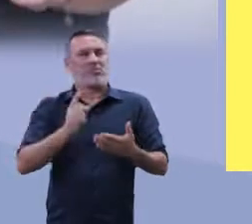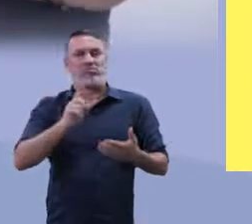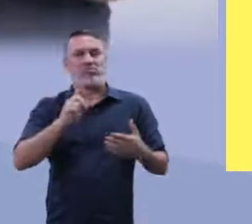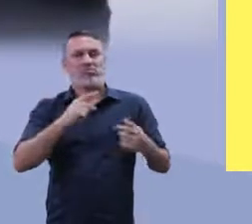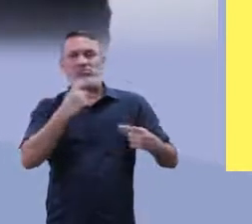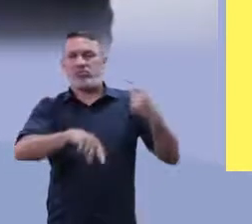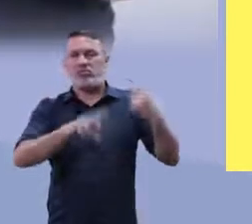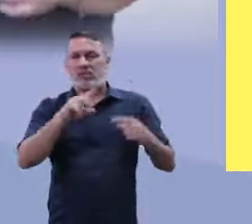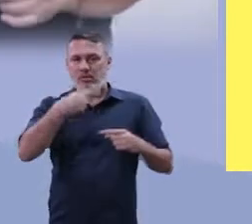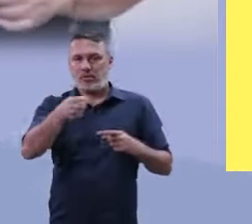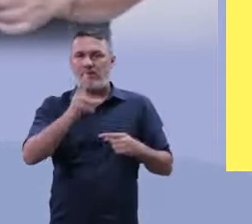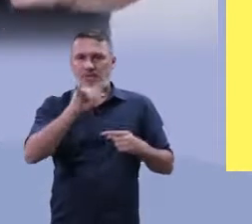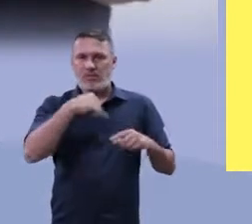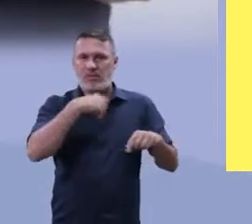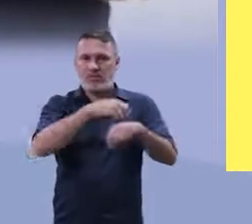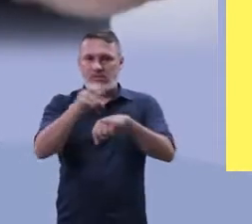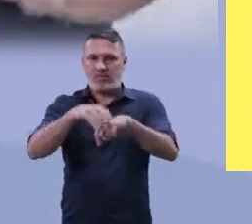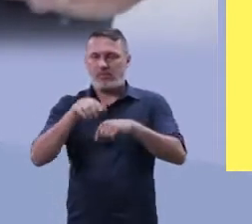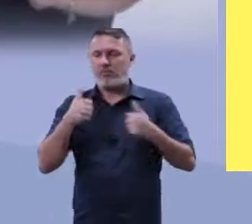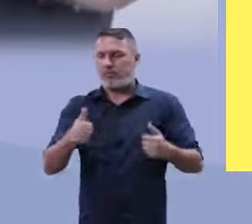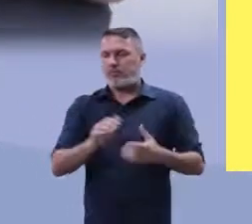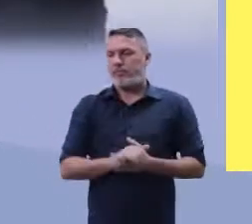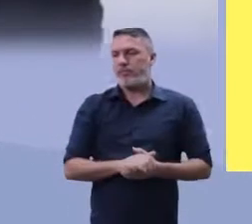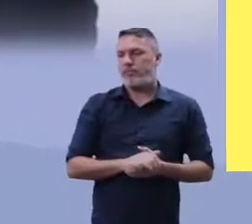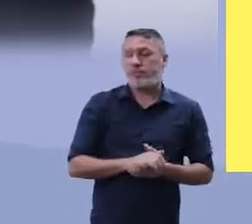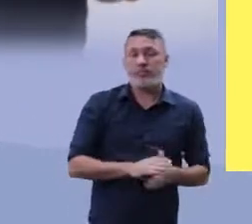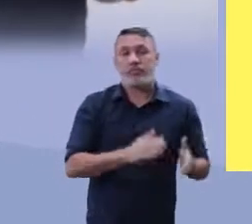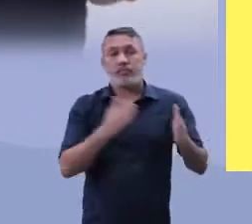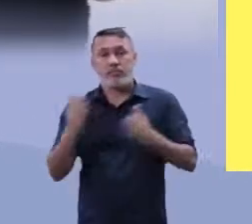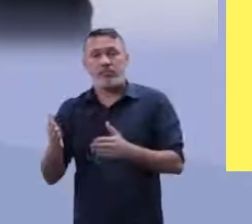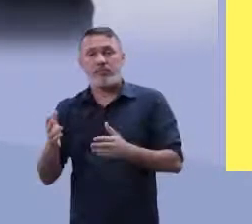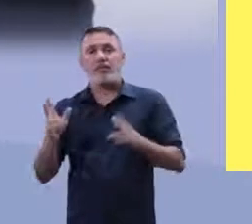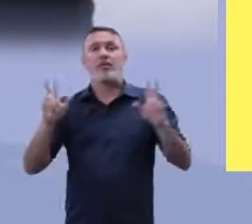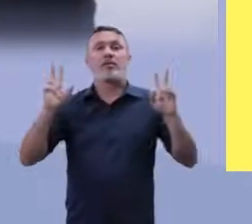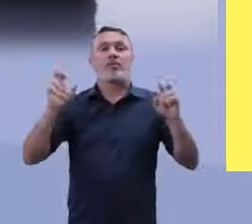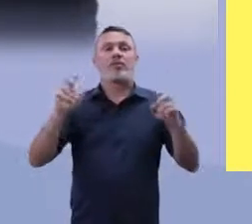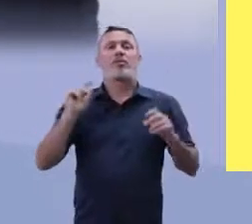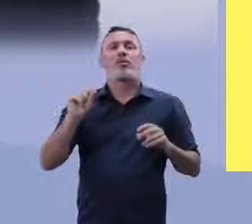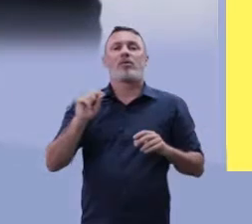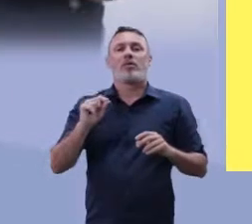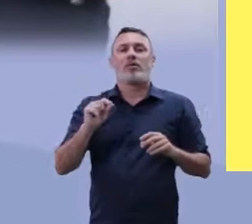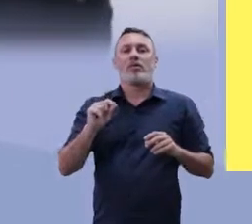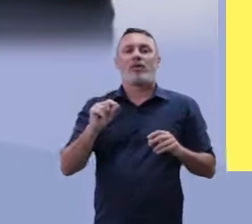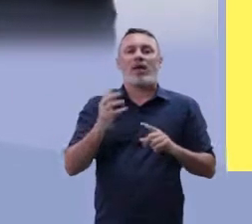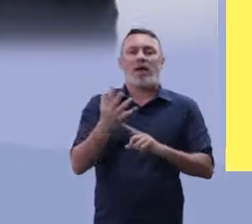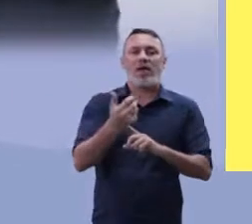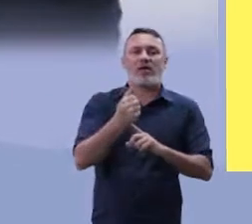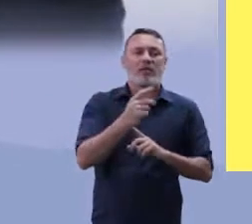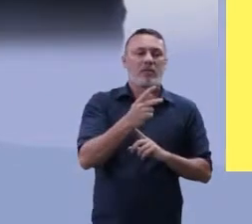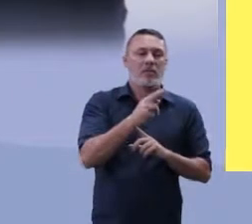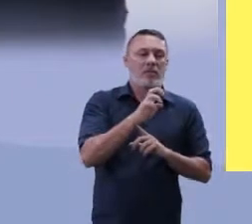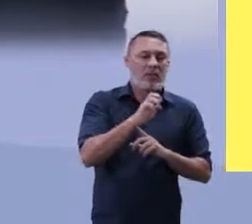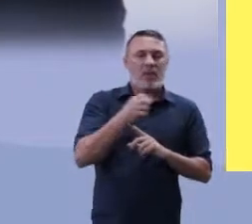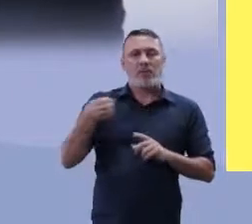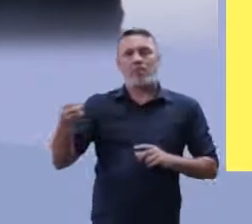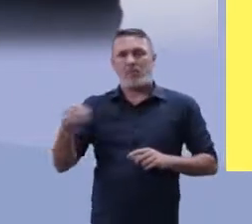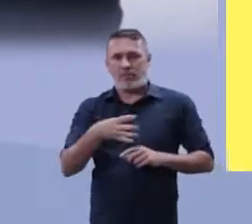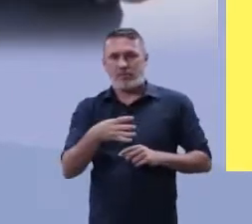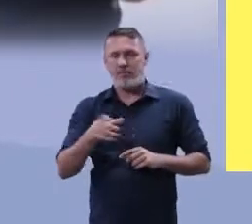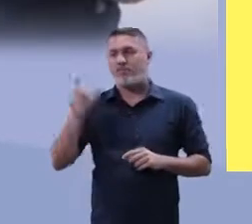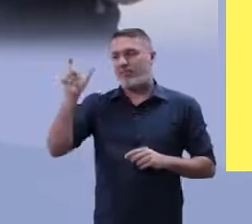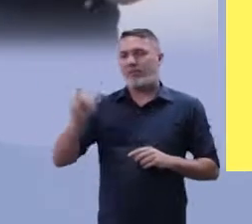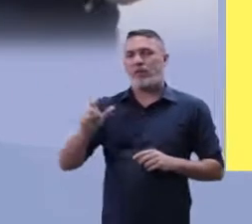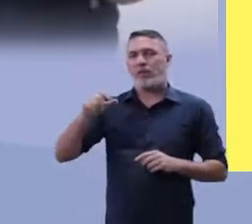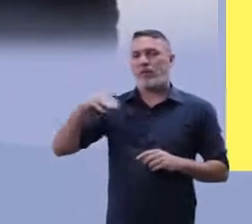grandes artistas. Você verá isso dentro de alguns instantes. Voltando então ao nosso artista pré-modernista, no qual